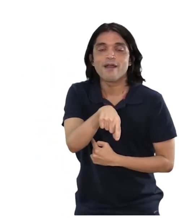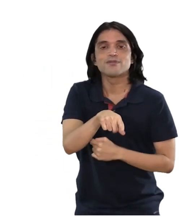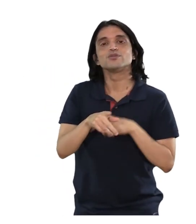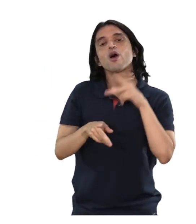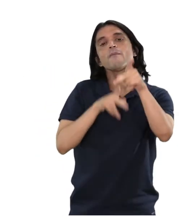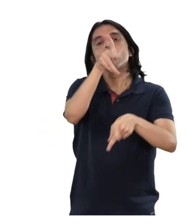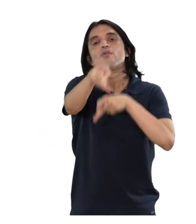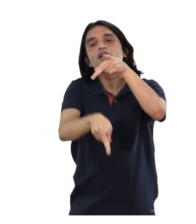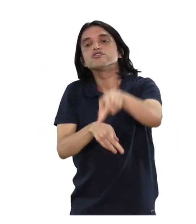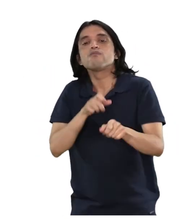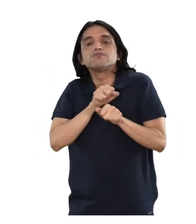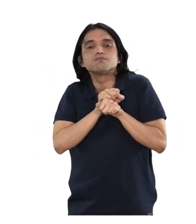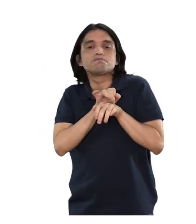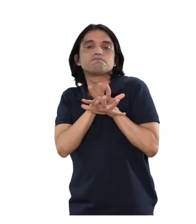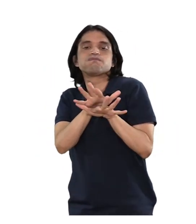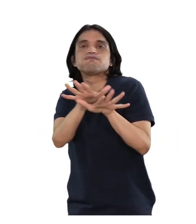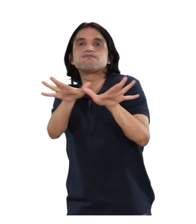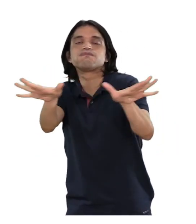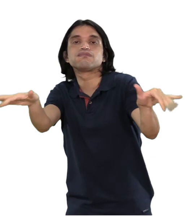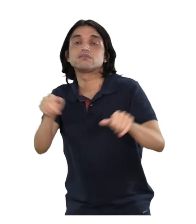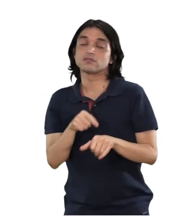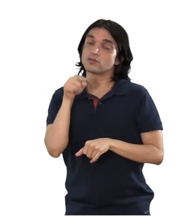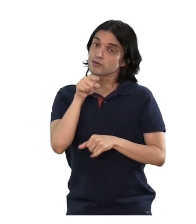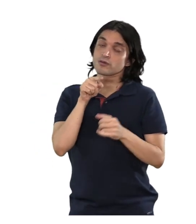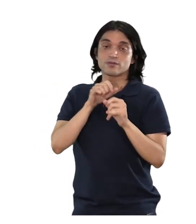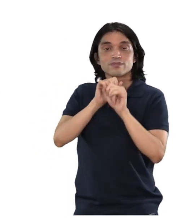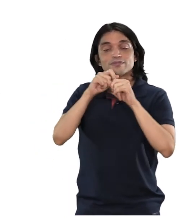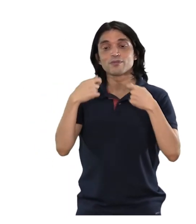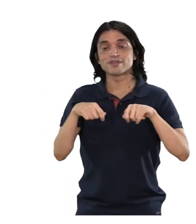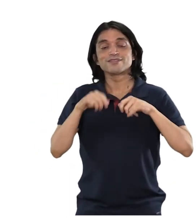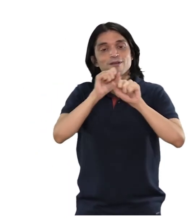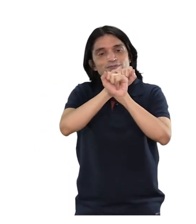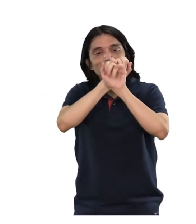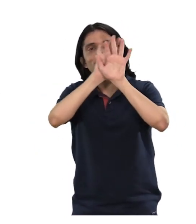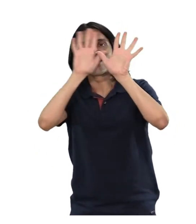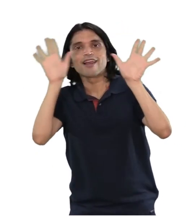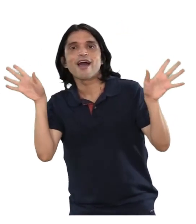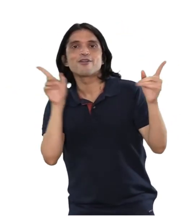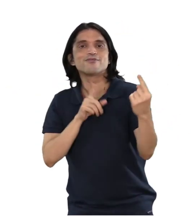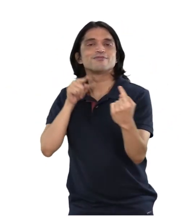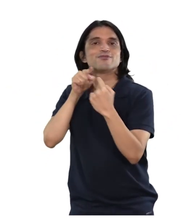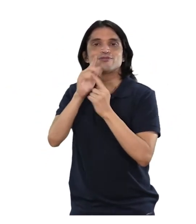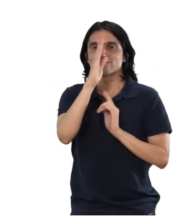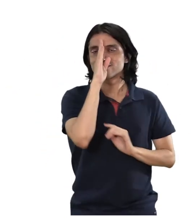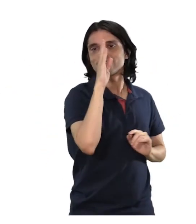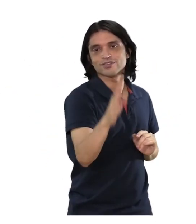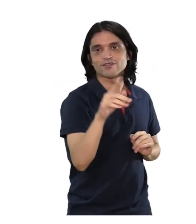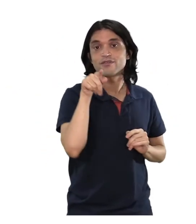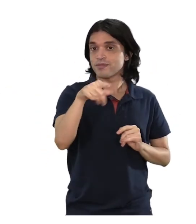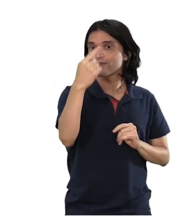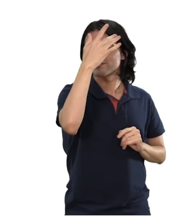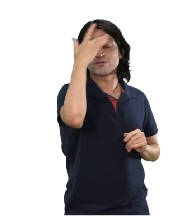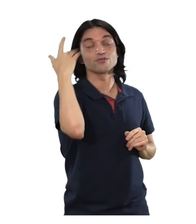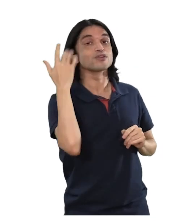um conhecimento prévio do assunto. A construção de um texto argumentativo, como ela funciona?